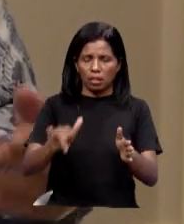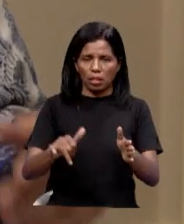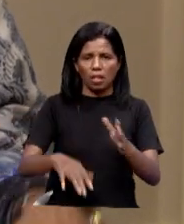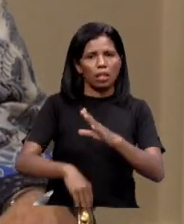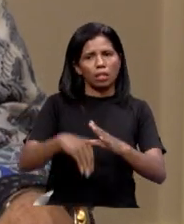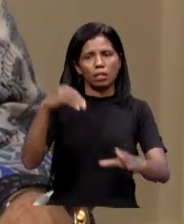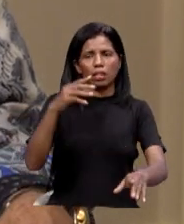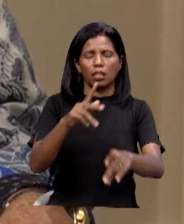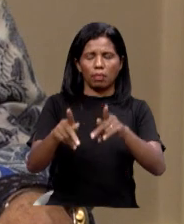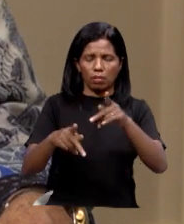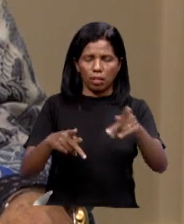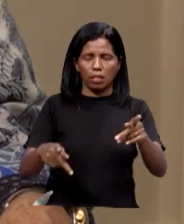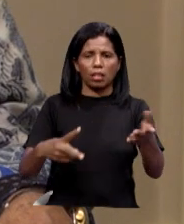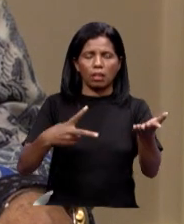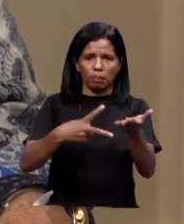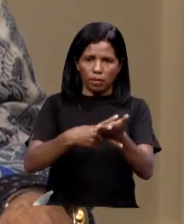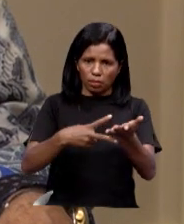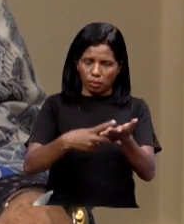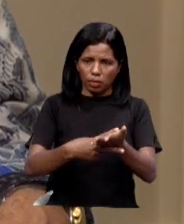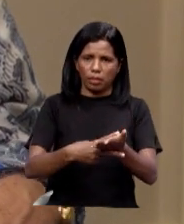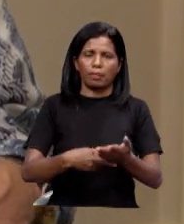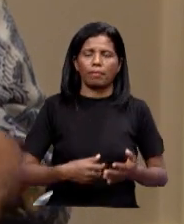hasaia mani passaporte,